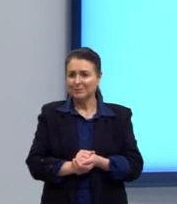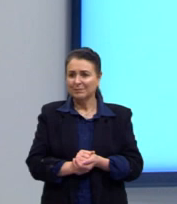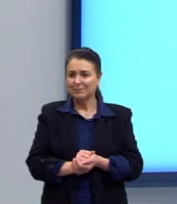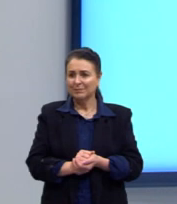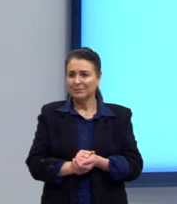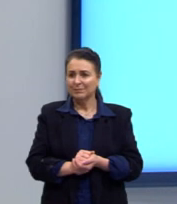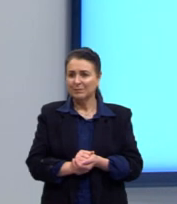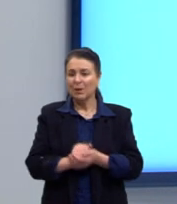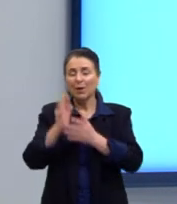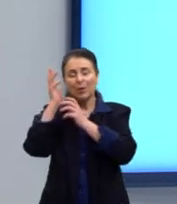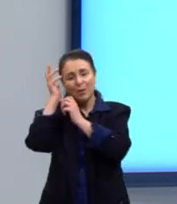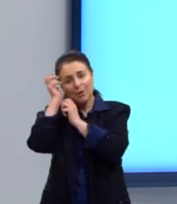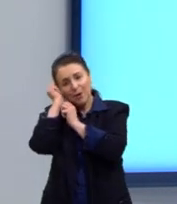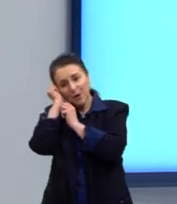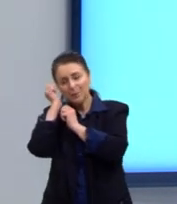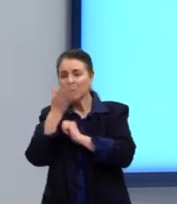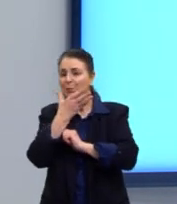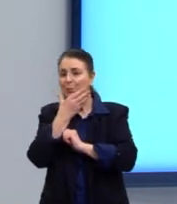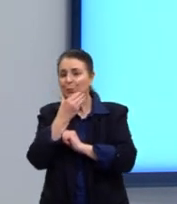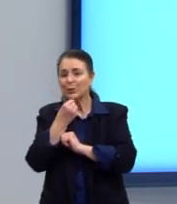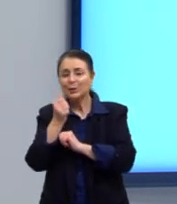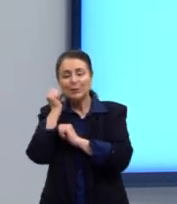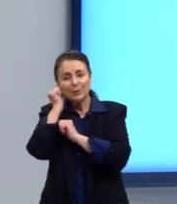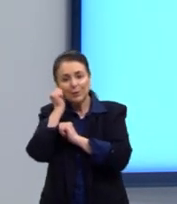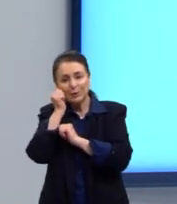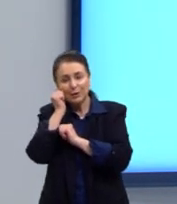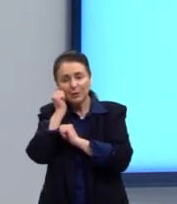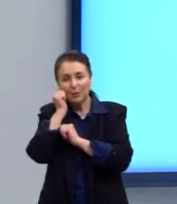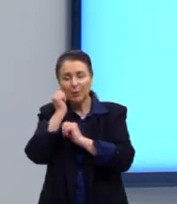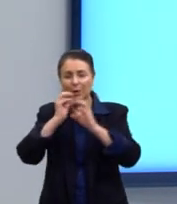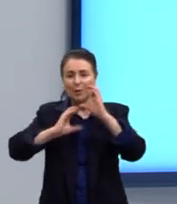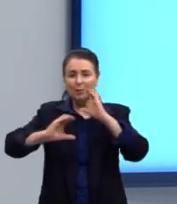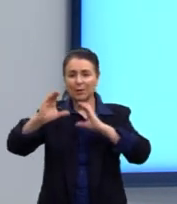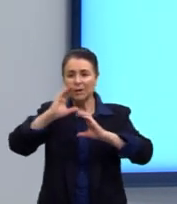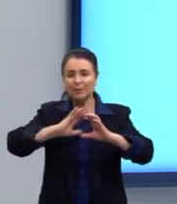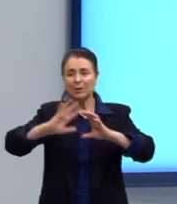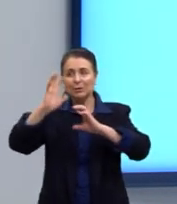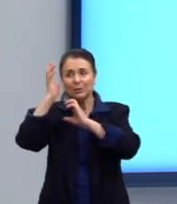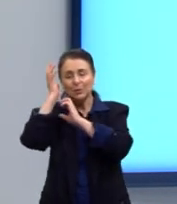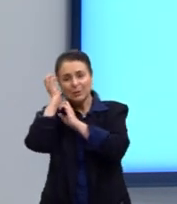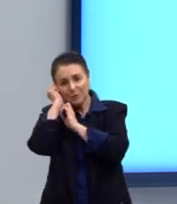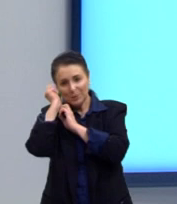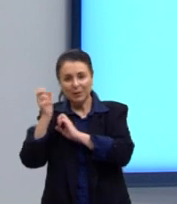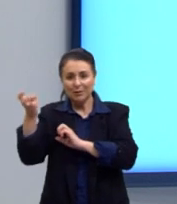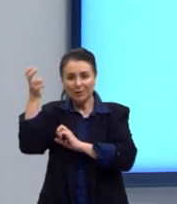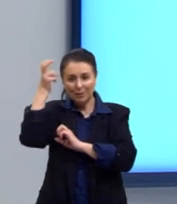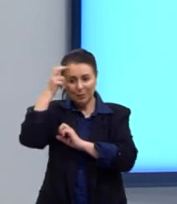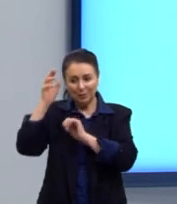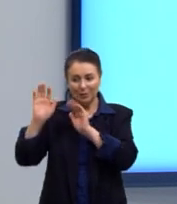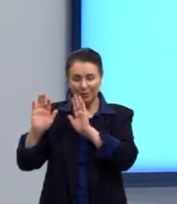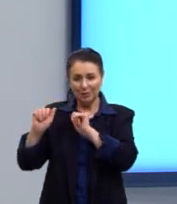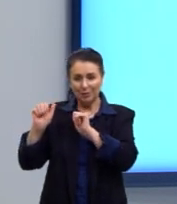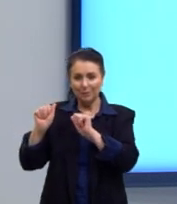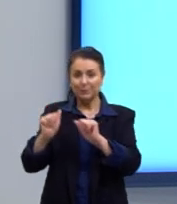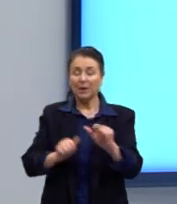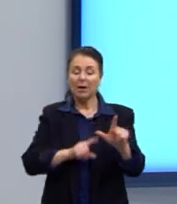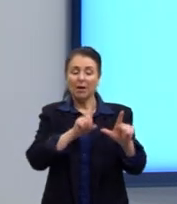doer-me é uma canção de ninar da cultura popular hispânica cuja letra